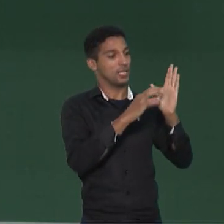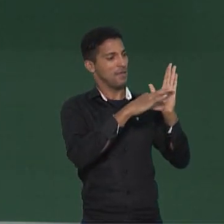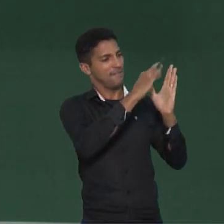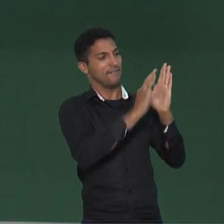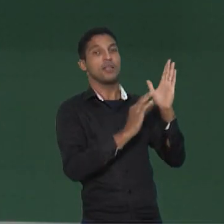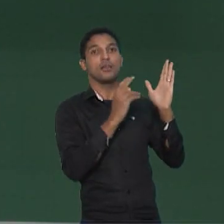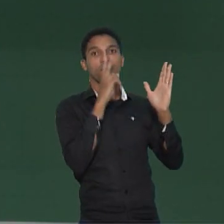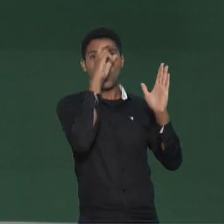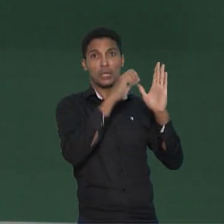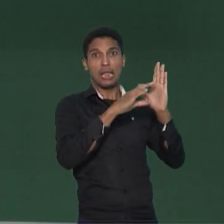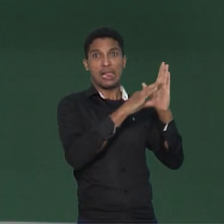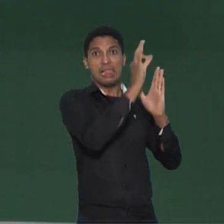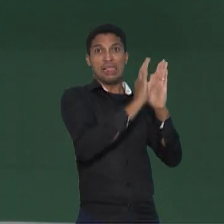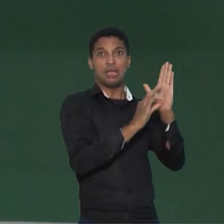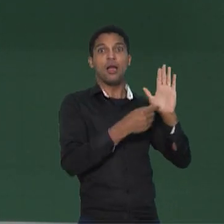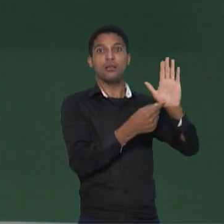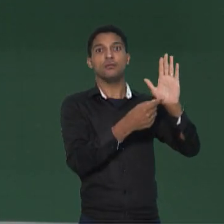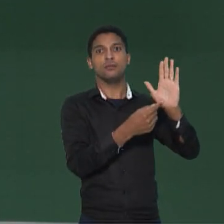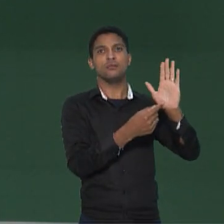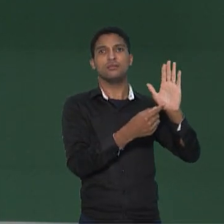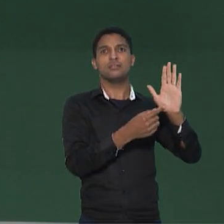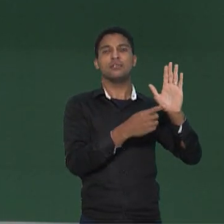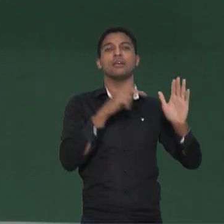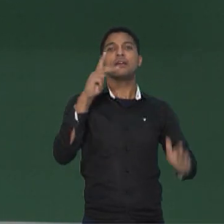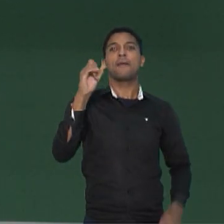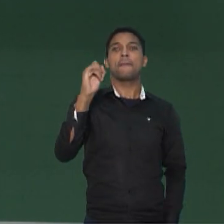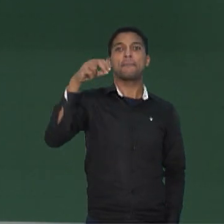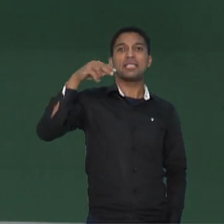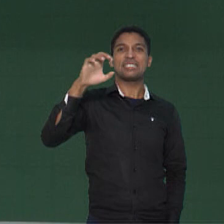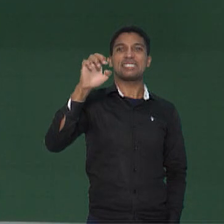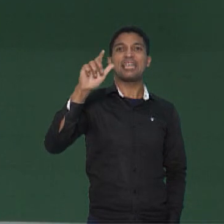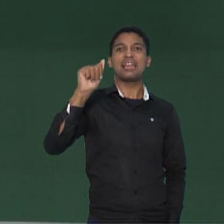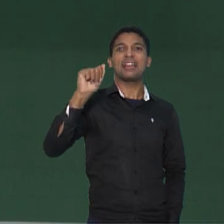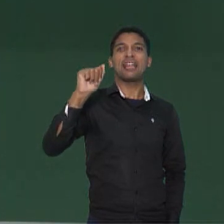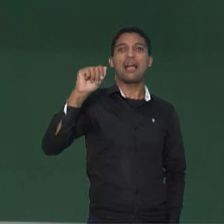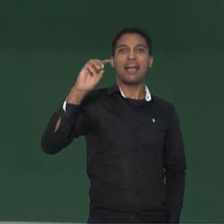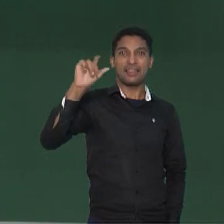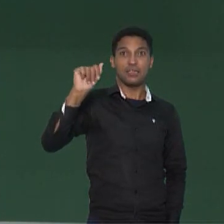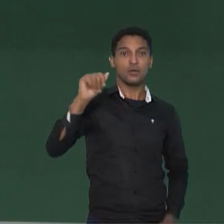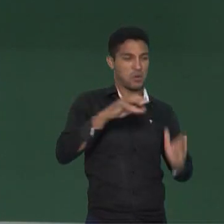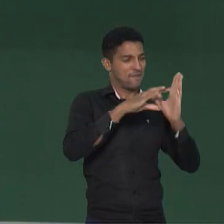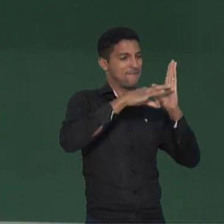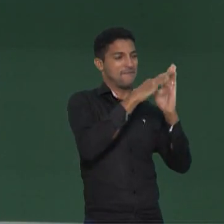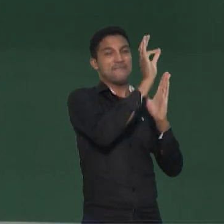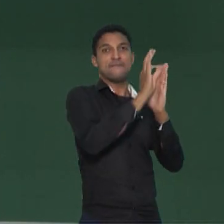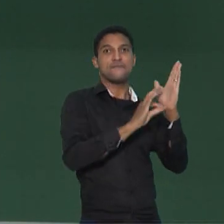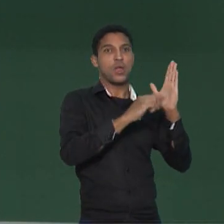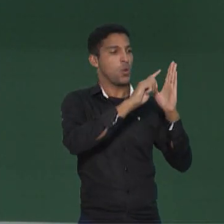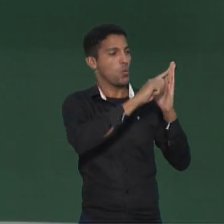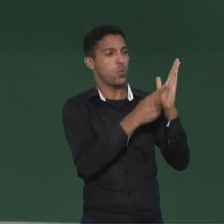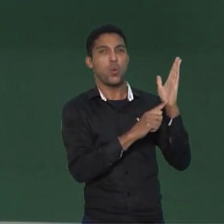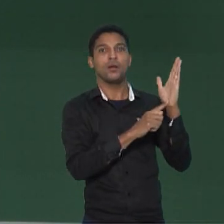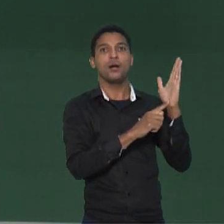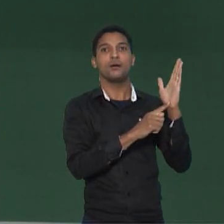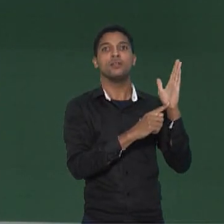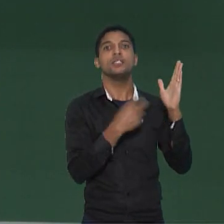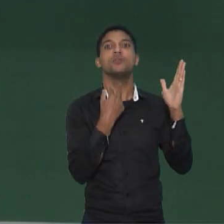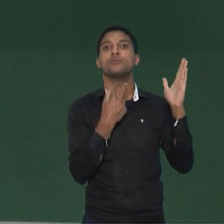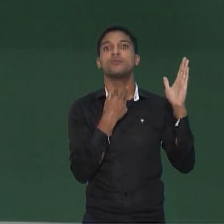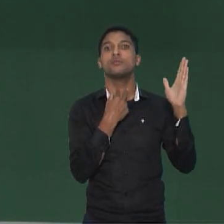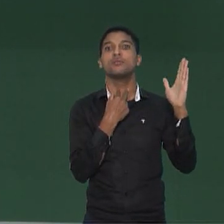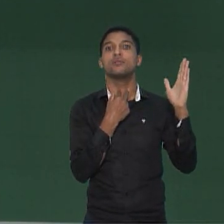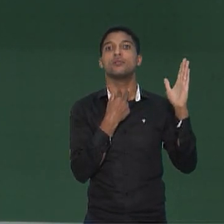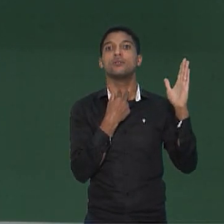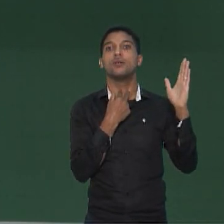Lá no Renascimento e anteriormente, no Barroco, você percebia o traço da pincelada, sabia com qual pincel o artista tinha usado, se ele tinha